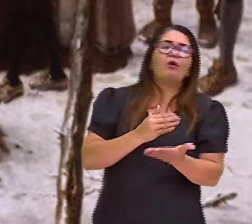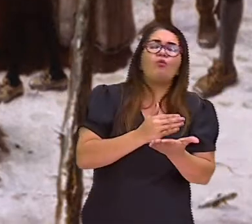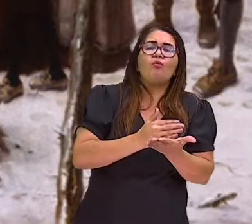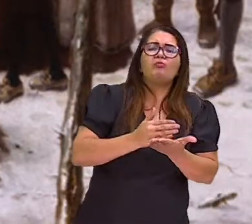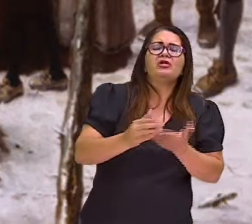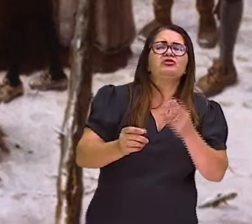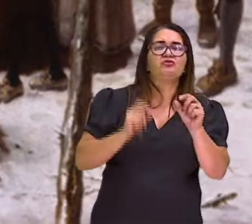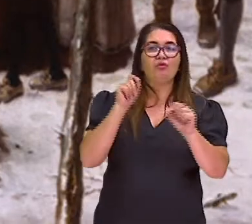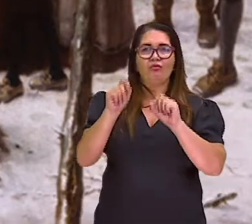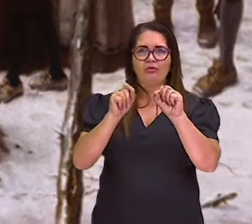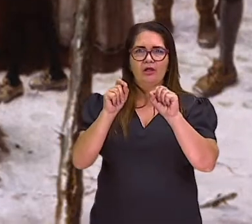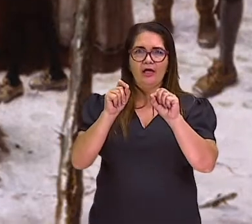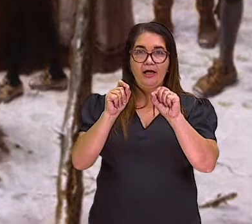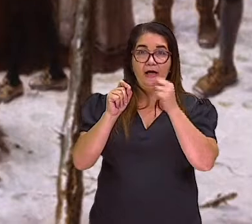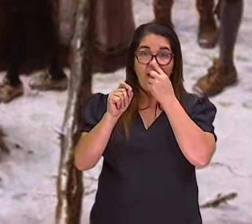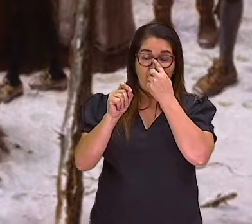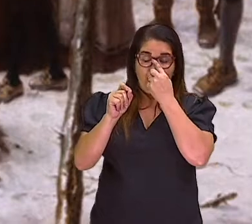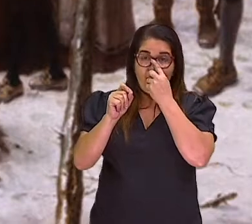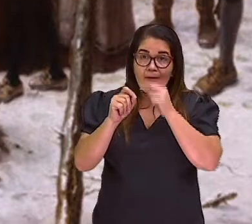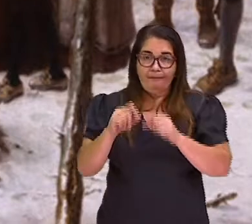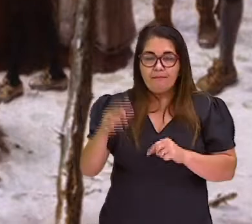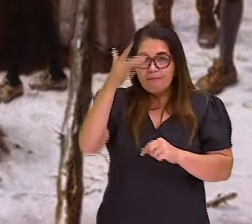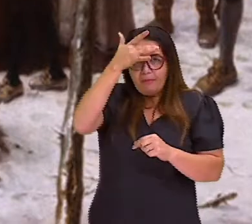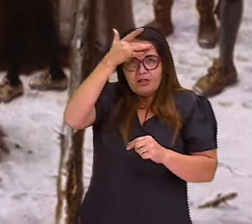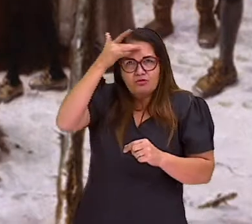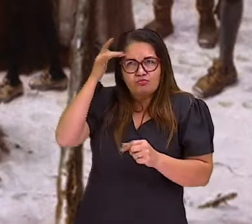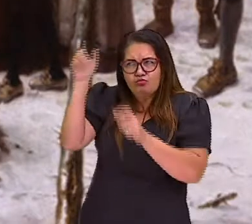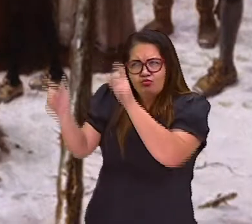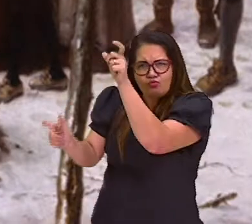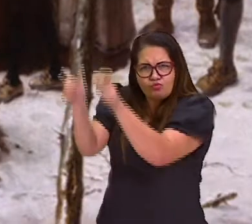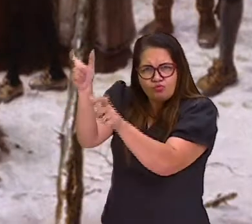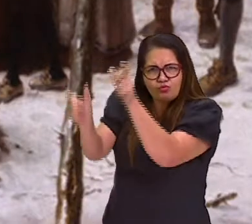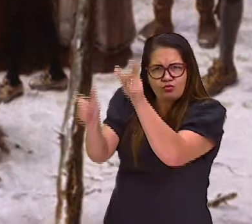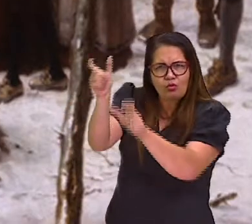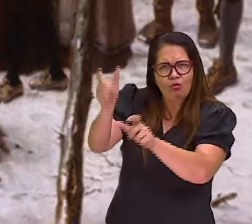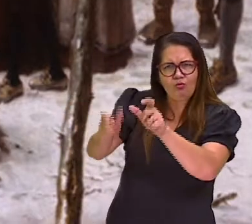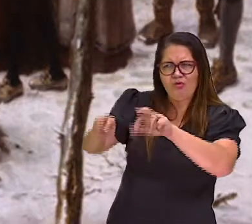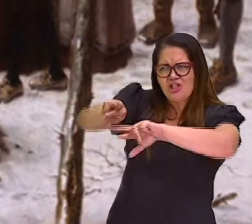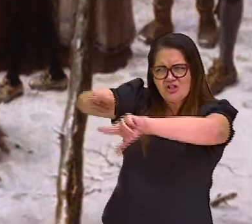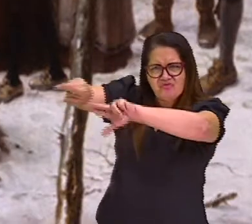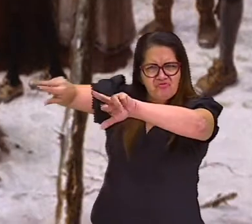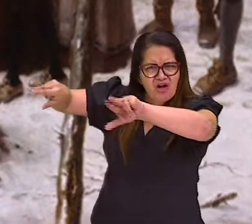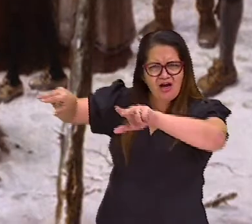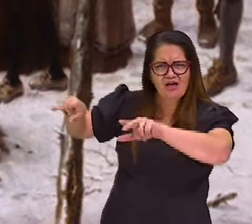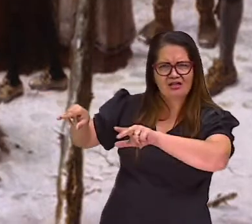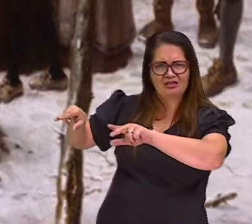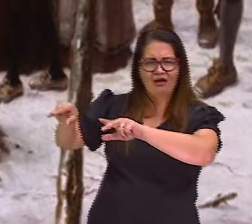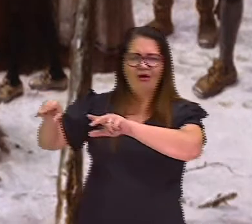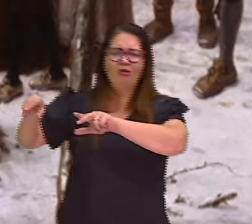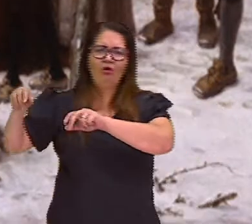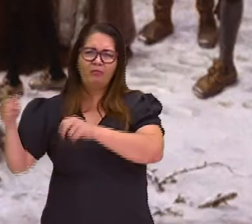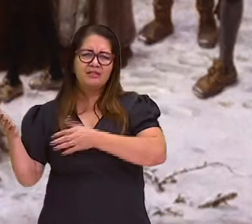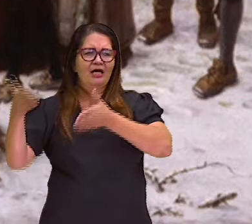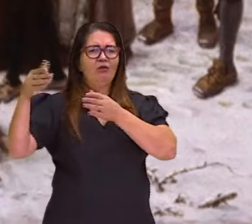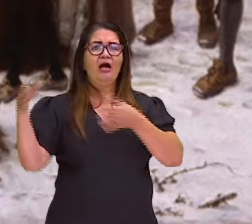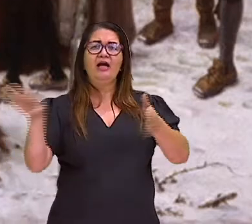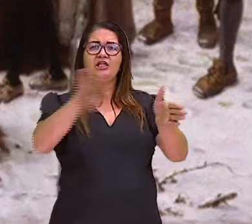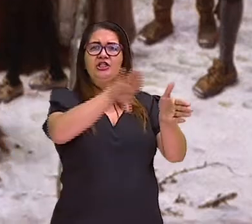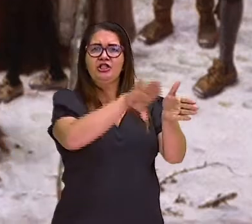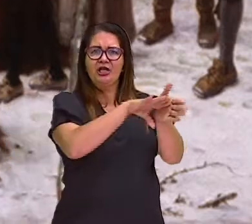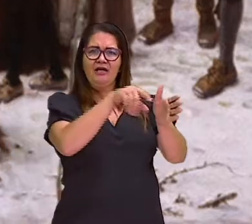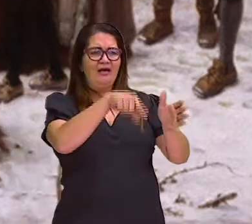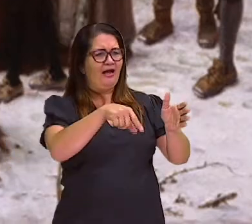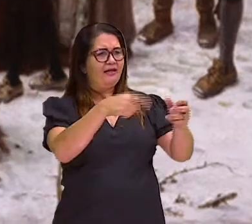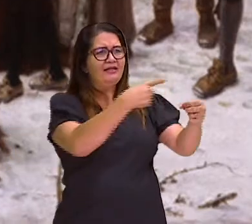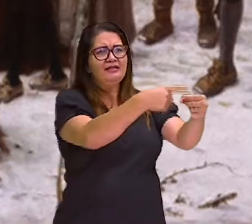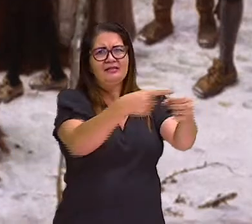surgir um excedente de pessoas nas maiores cidades, o que incomodava uma